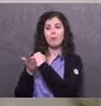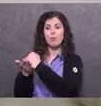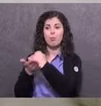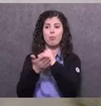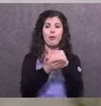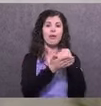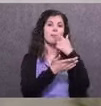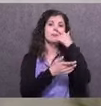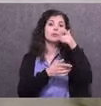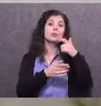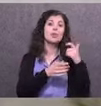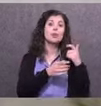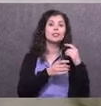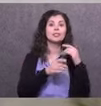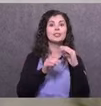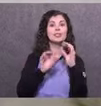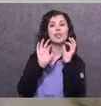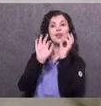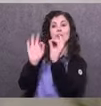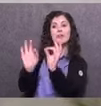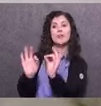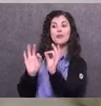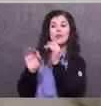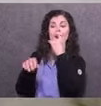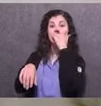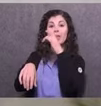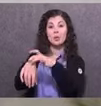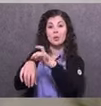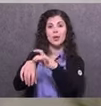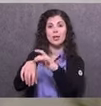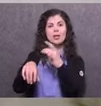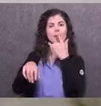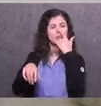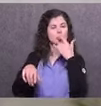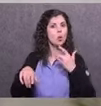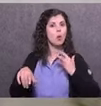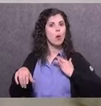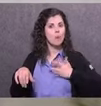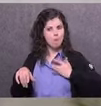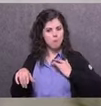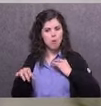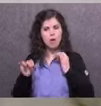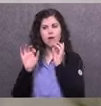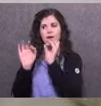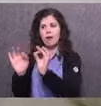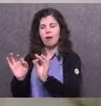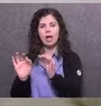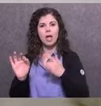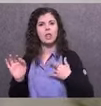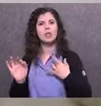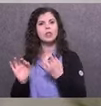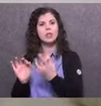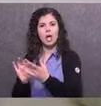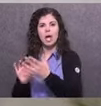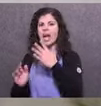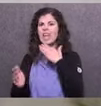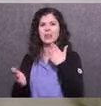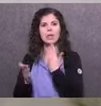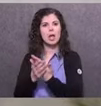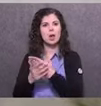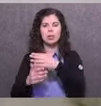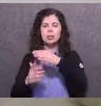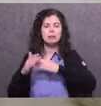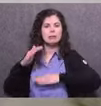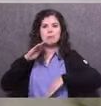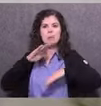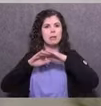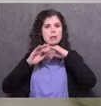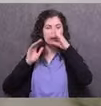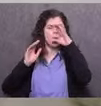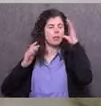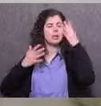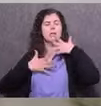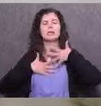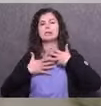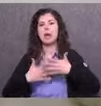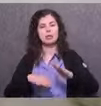deles com tanto amor e generosidade e por vezes até à exaustão.